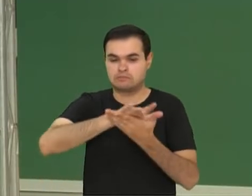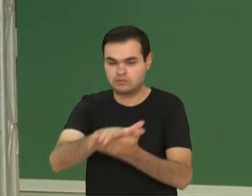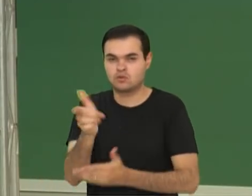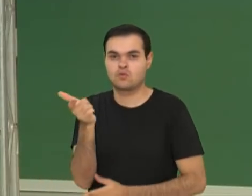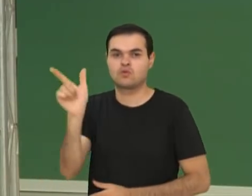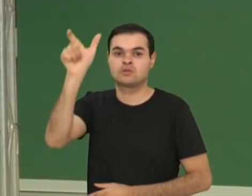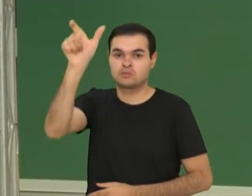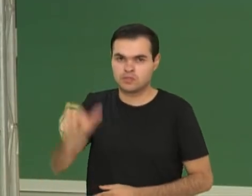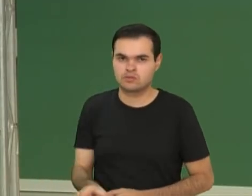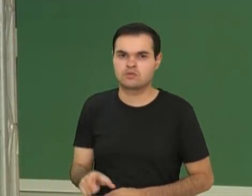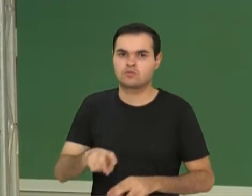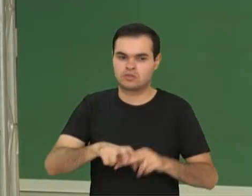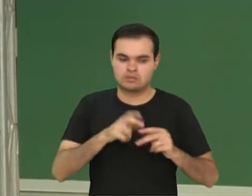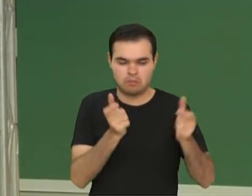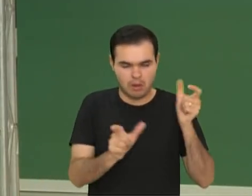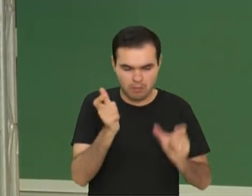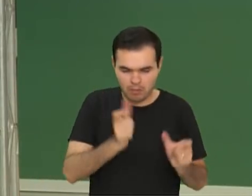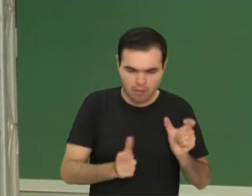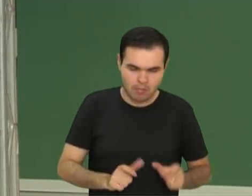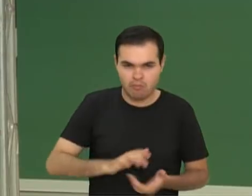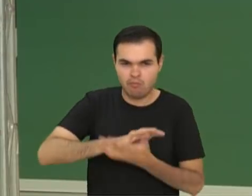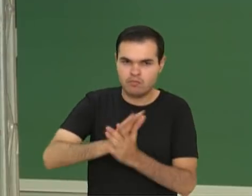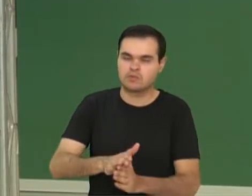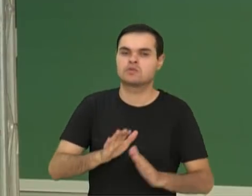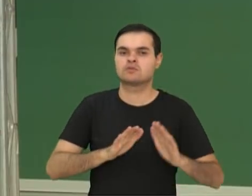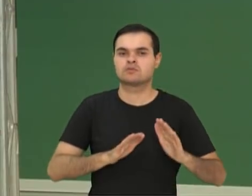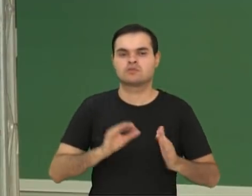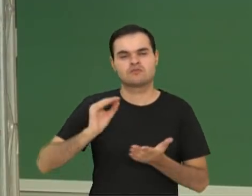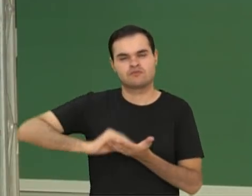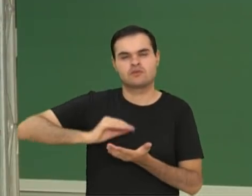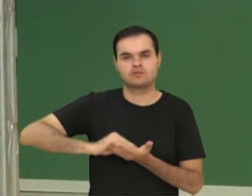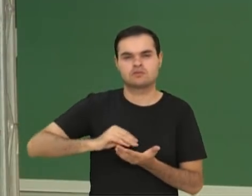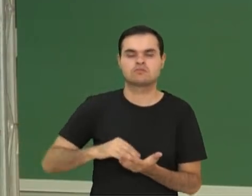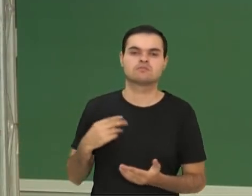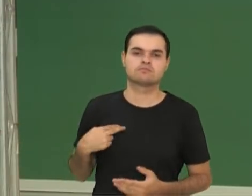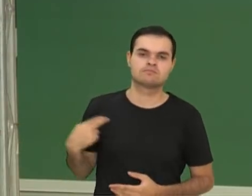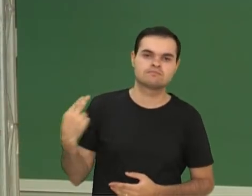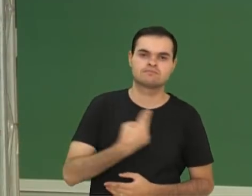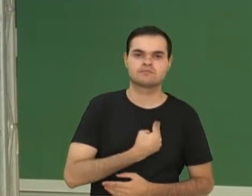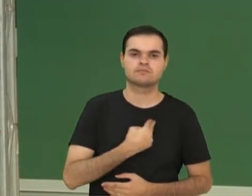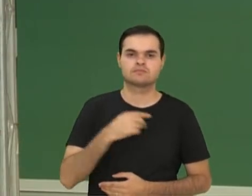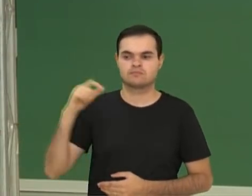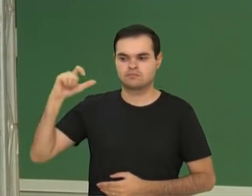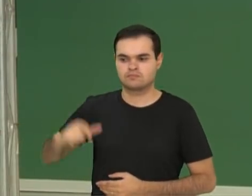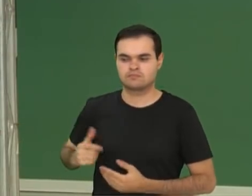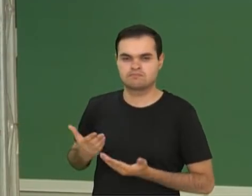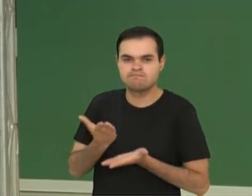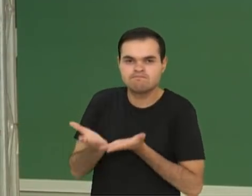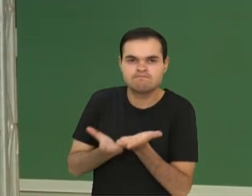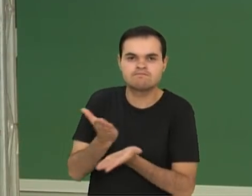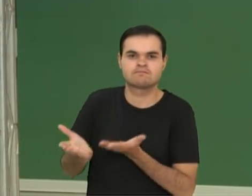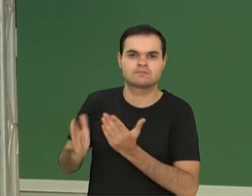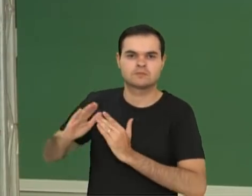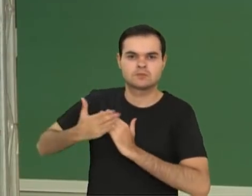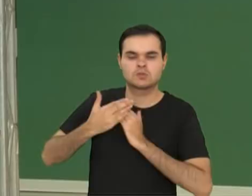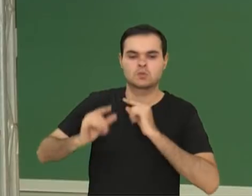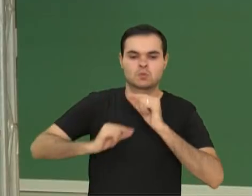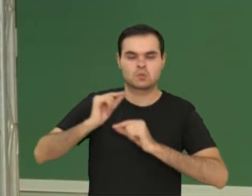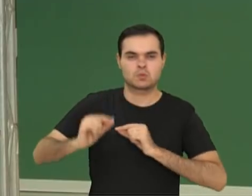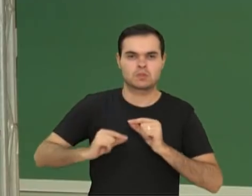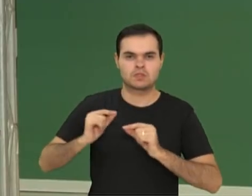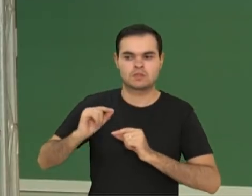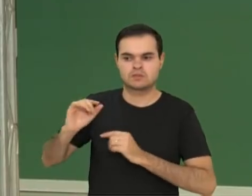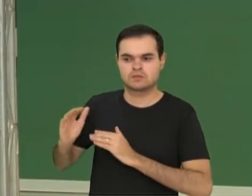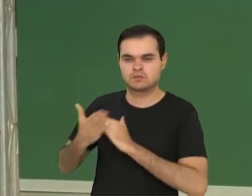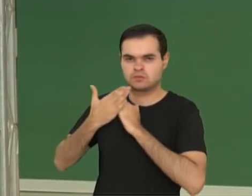outra pessoa através das palavras. Então, falta para a gente o assessoramento, a percepção do que está sendo